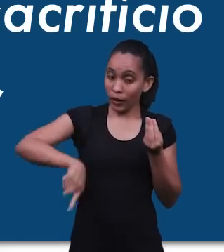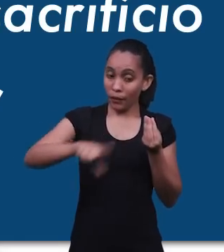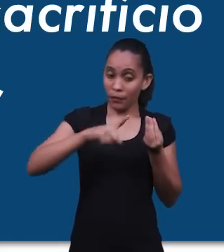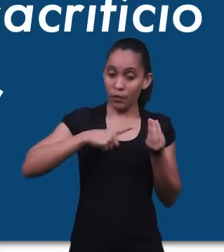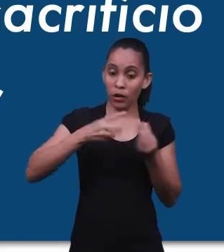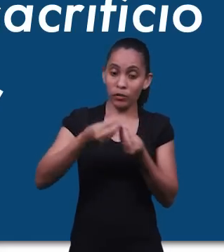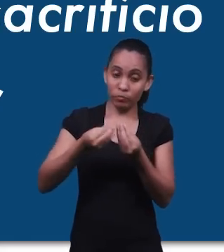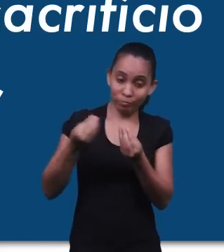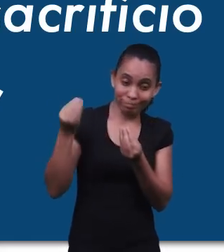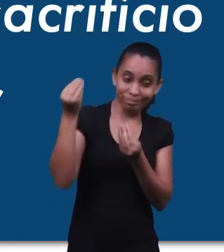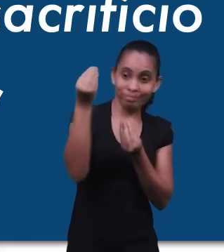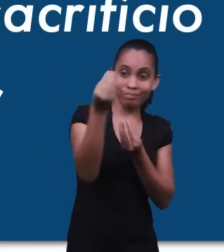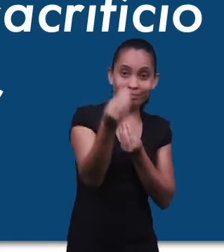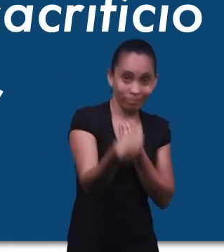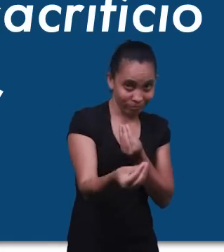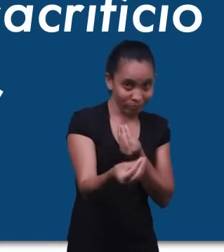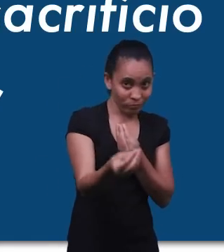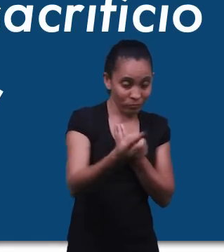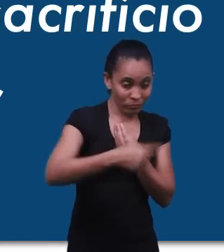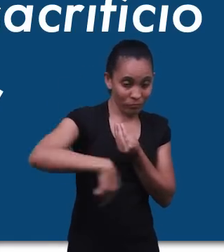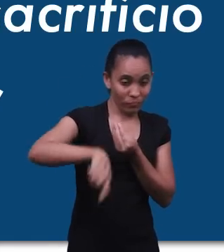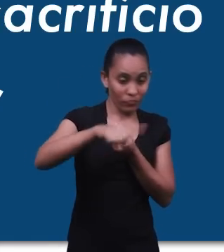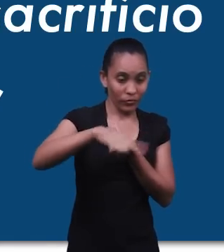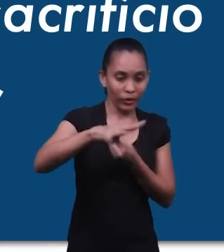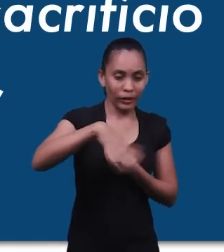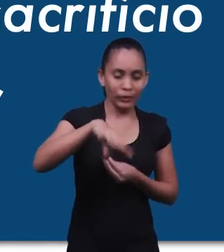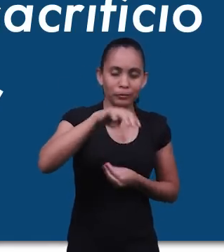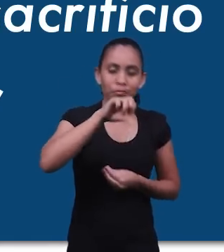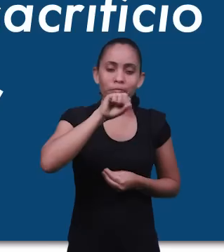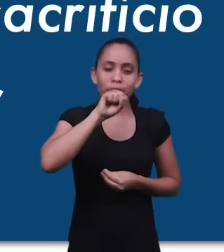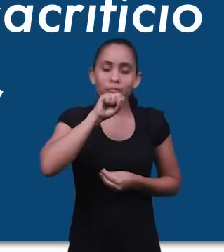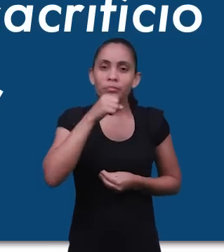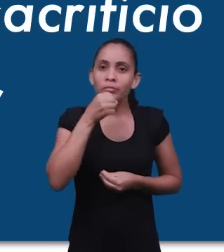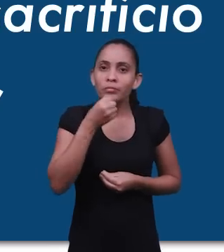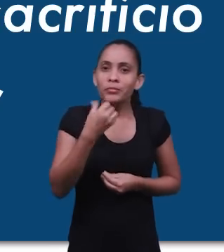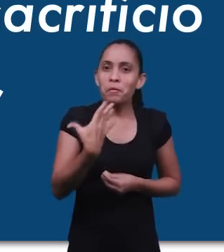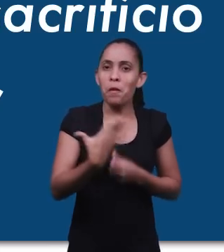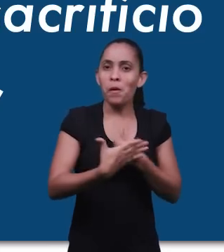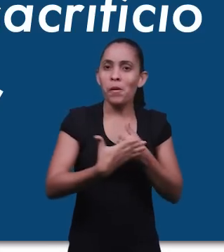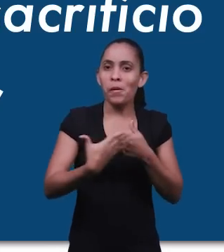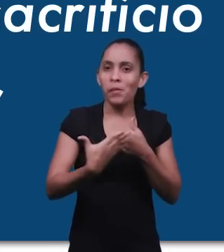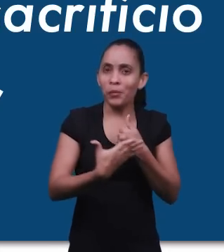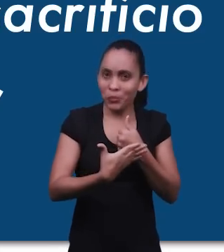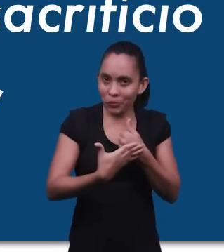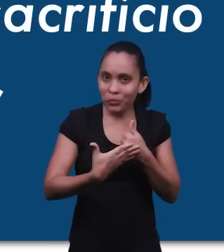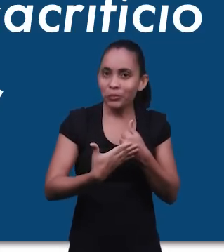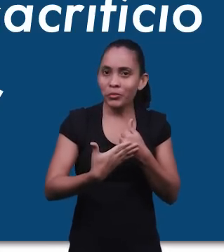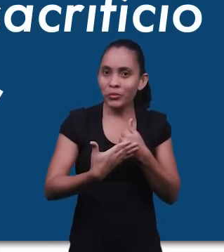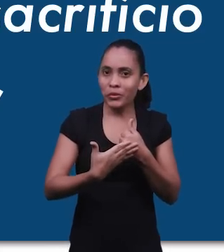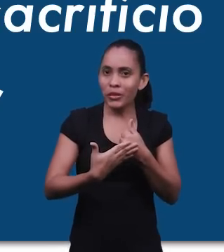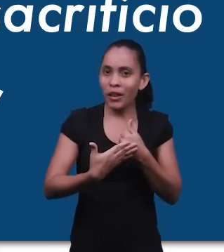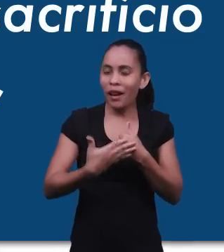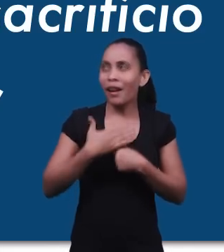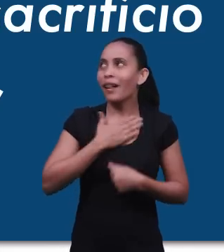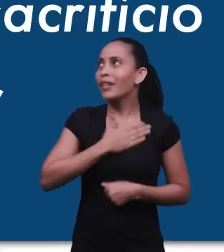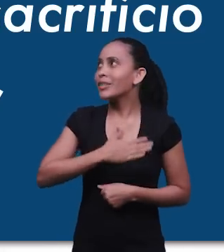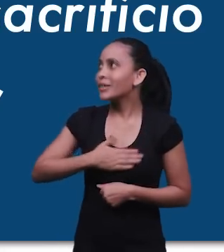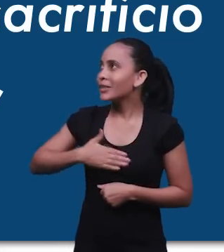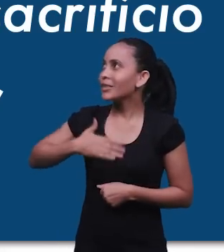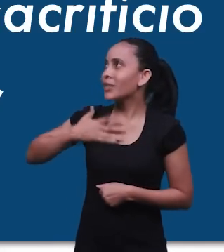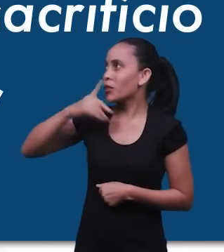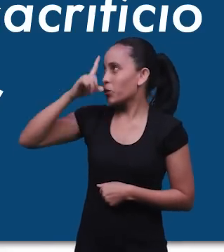me foi enviado, com cheiro de suavidade e sacrifício agradável e aprazível a